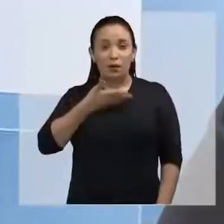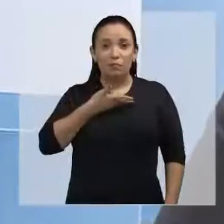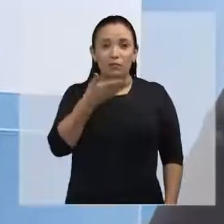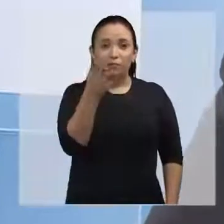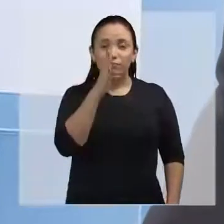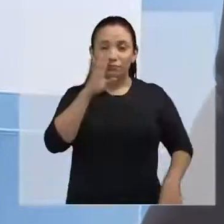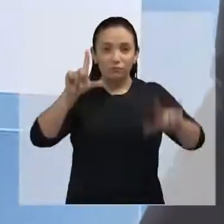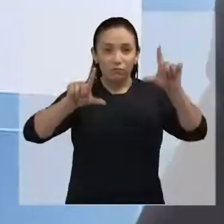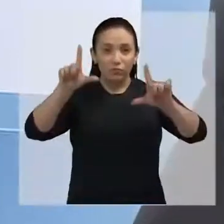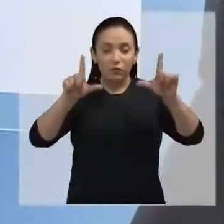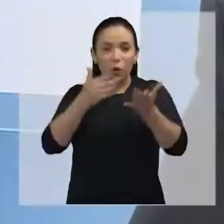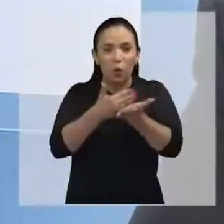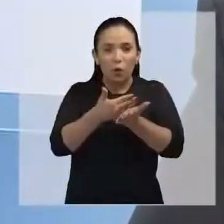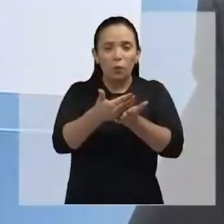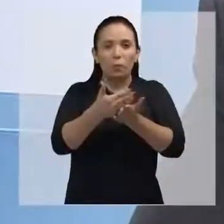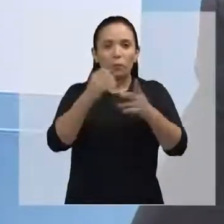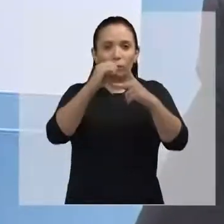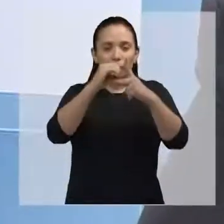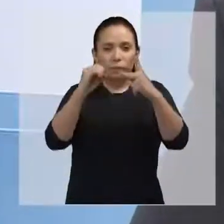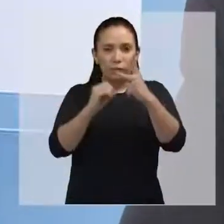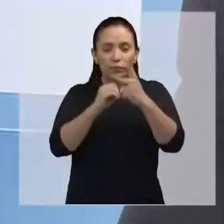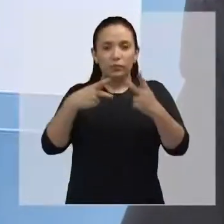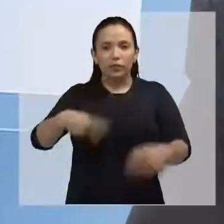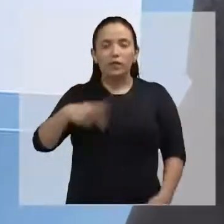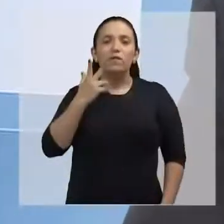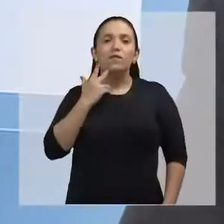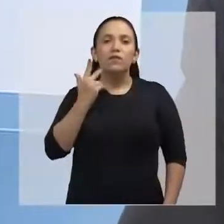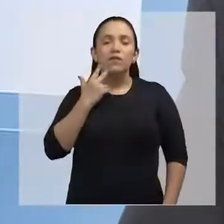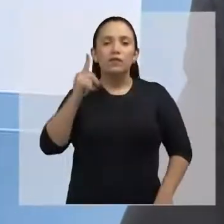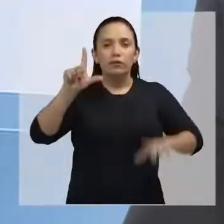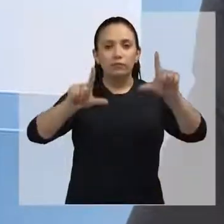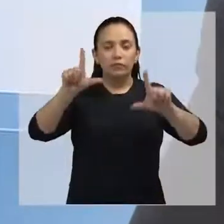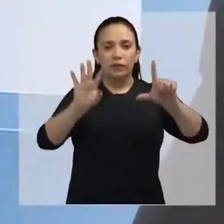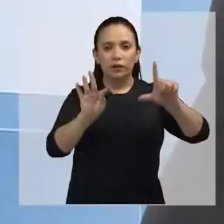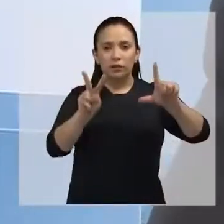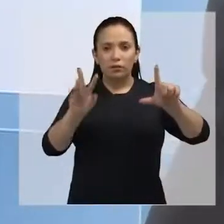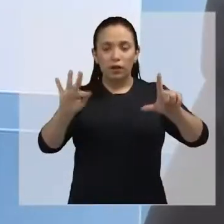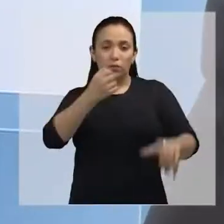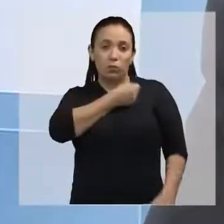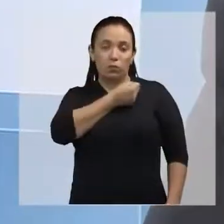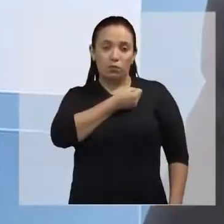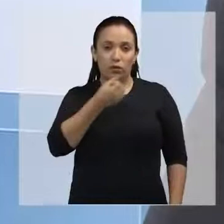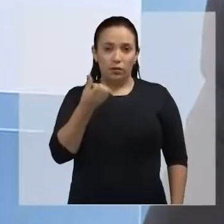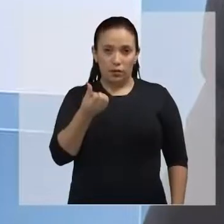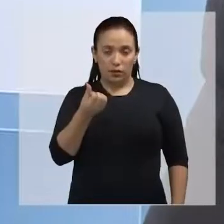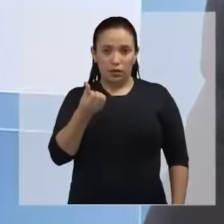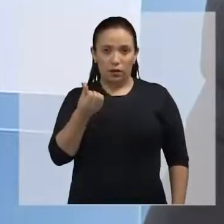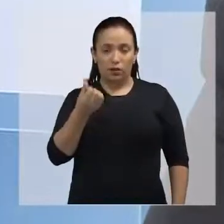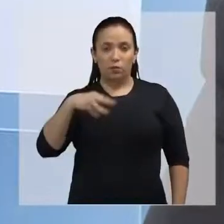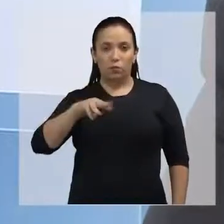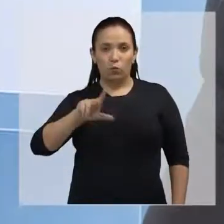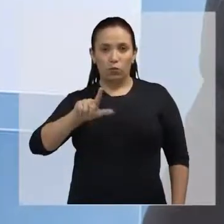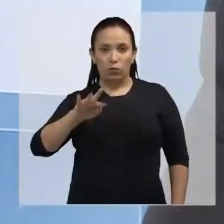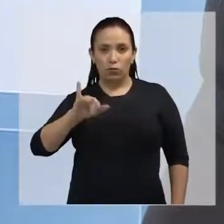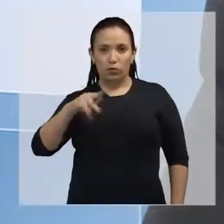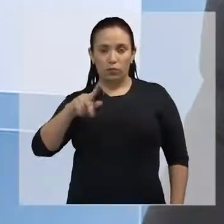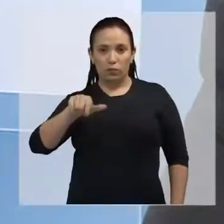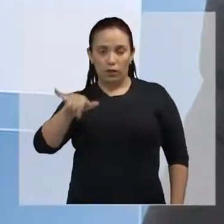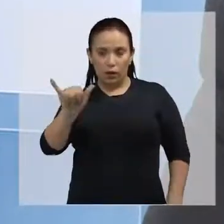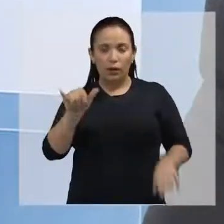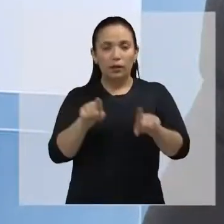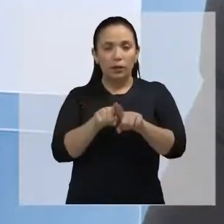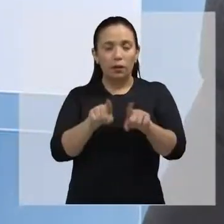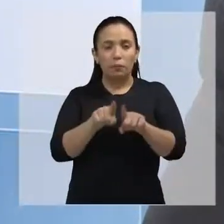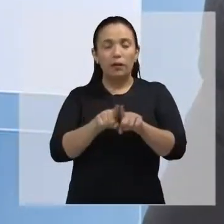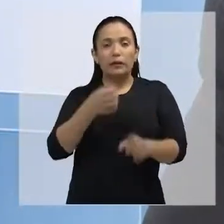Olá, amigo telespectador, estamos iniciando mais um programa Pela Ordem na sua TV Fortaleza, canal 6 da Multiplay